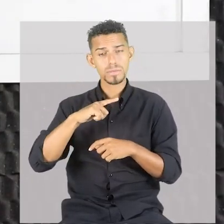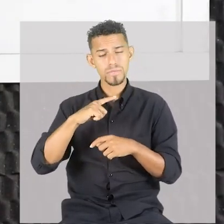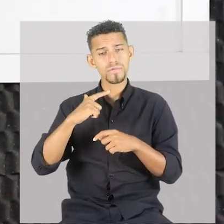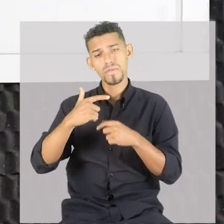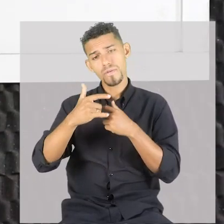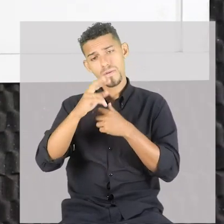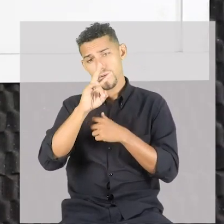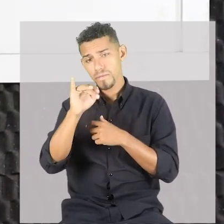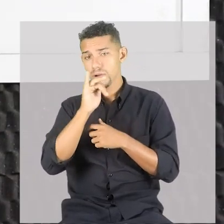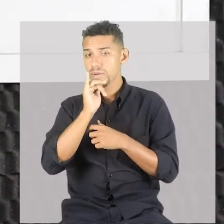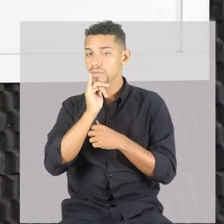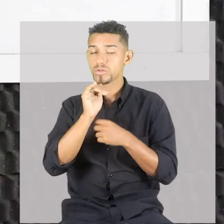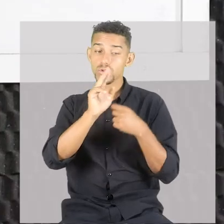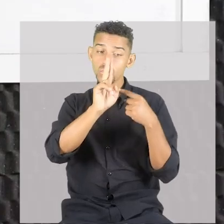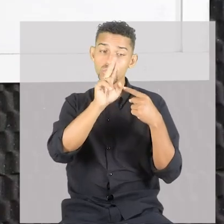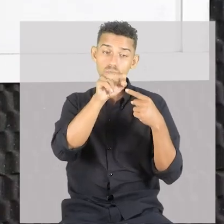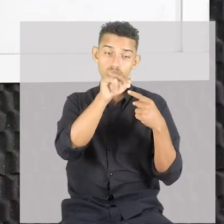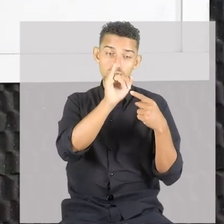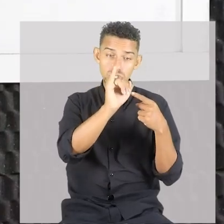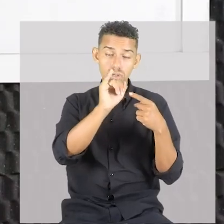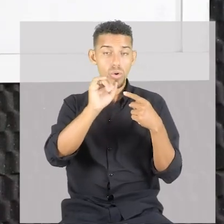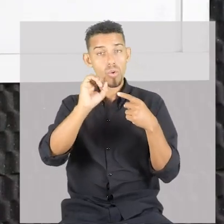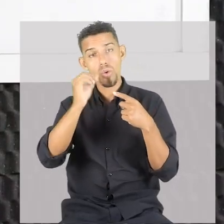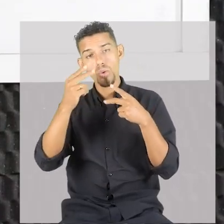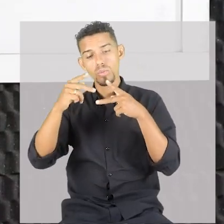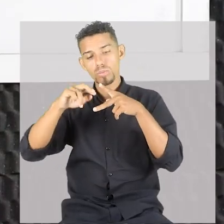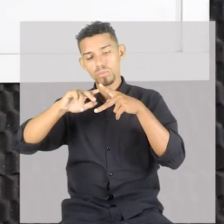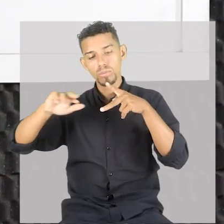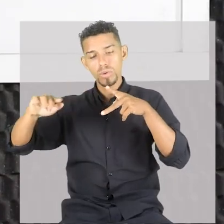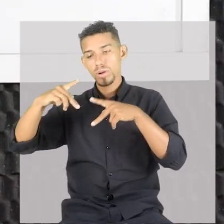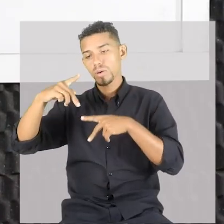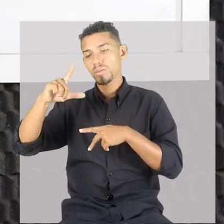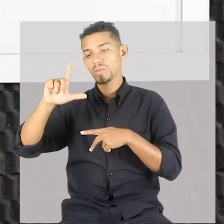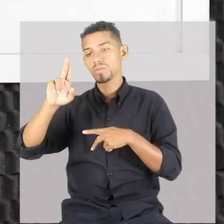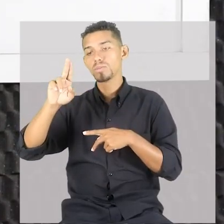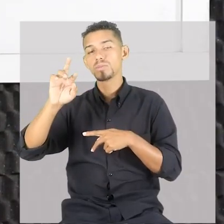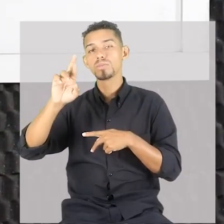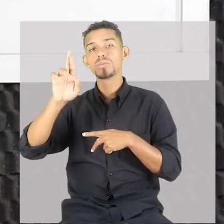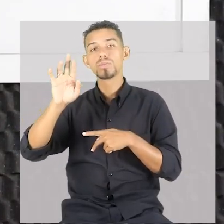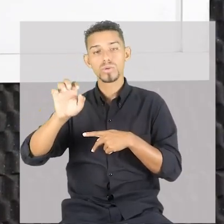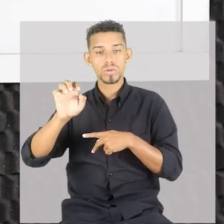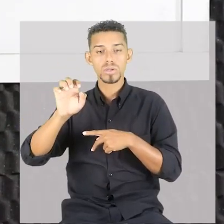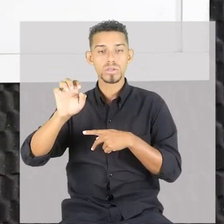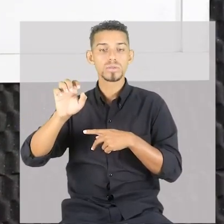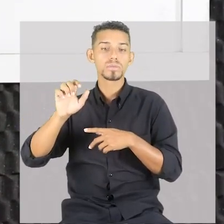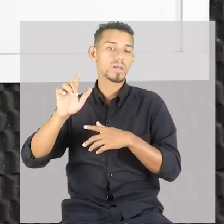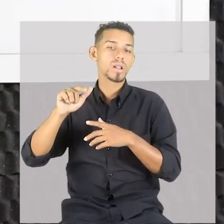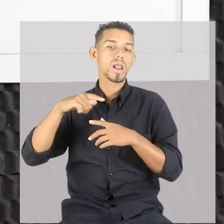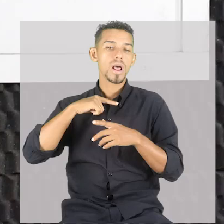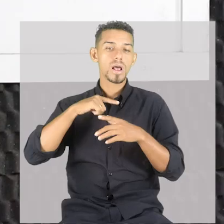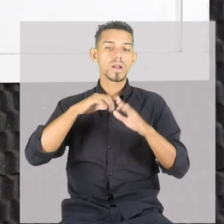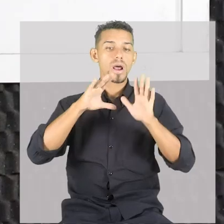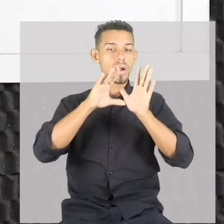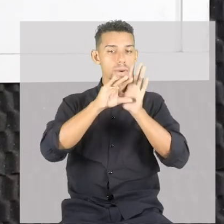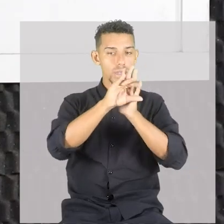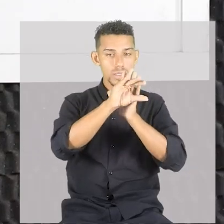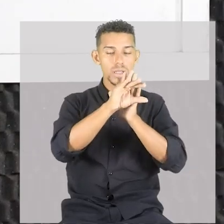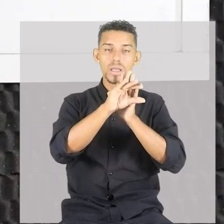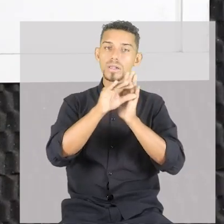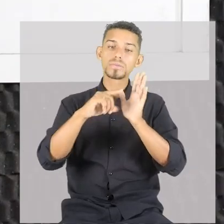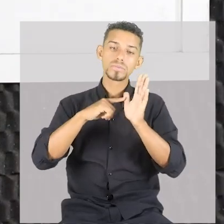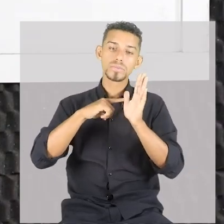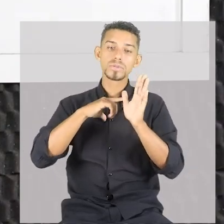esses organismos como uni ou pluricelular. No caso aqui das bactérias, lá no reino Monera, são todos os